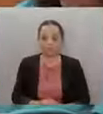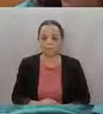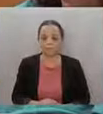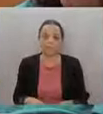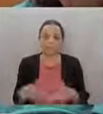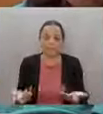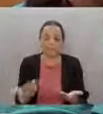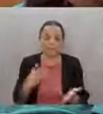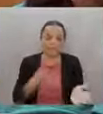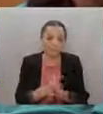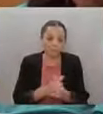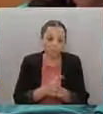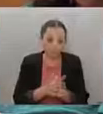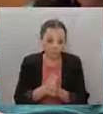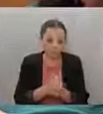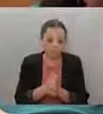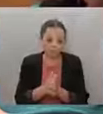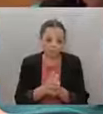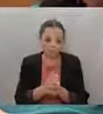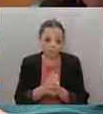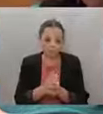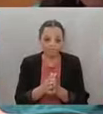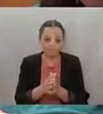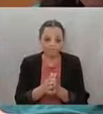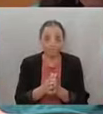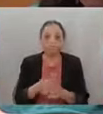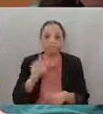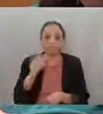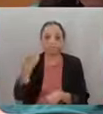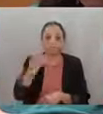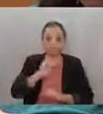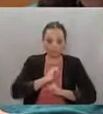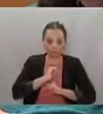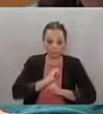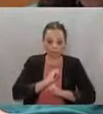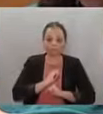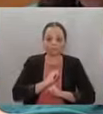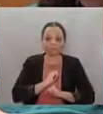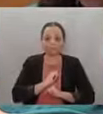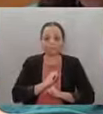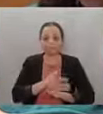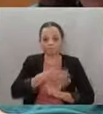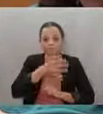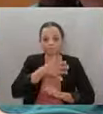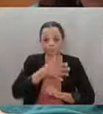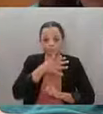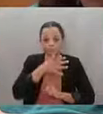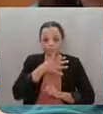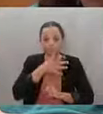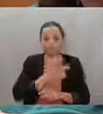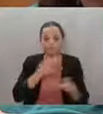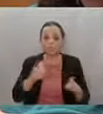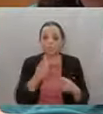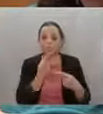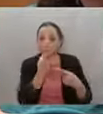aproveito então para usar os meus 3 minutos de palavra, não para fazer questões